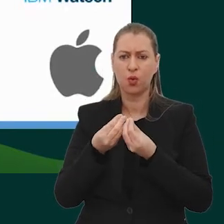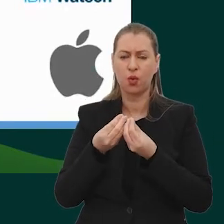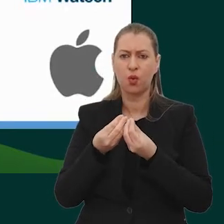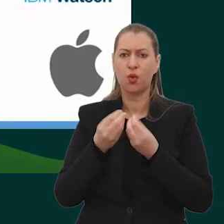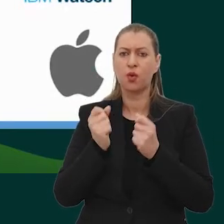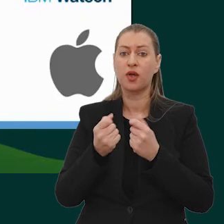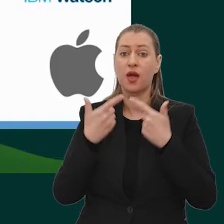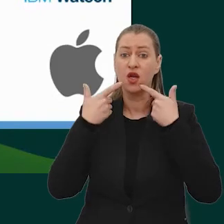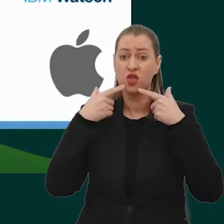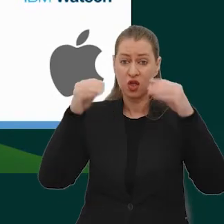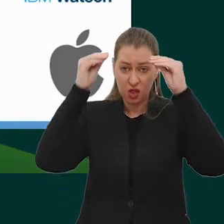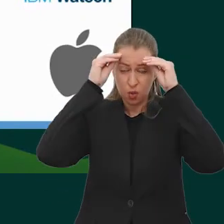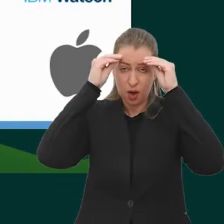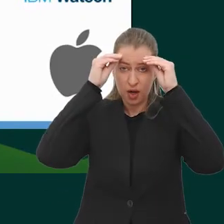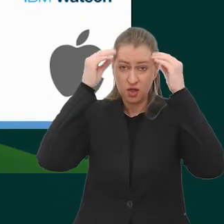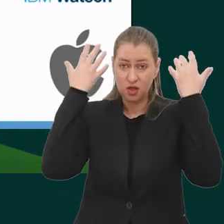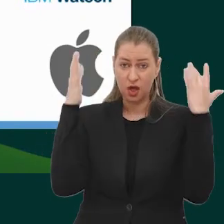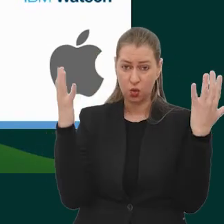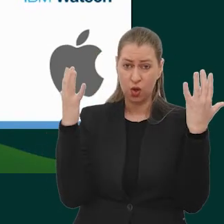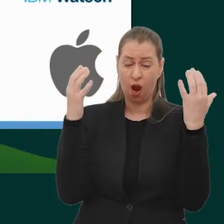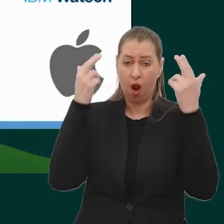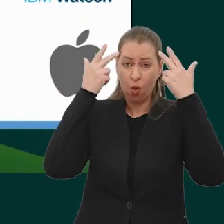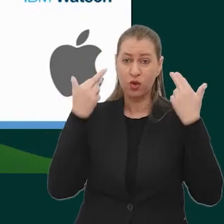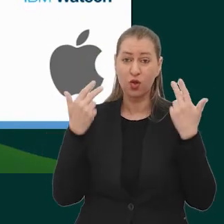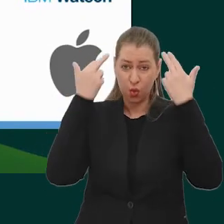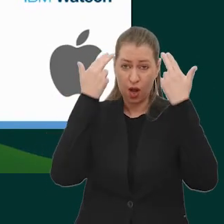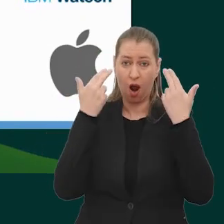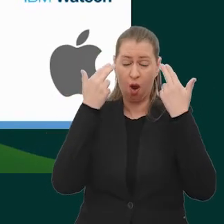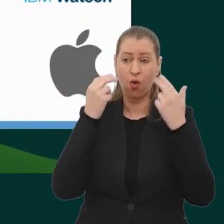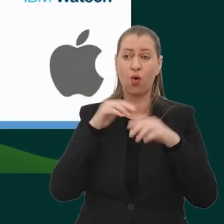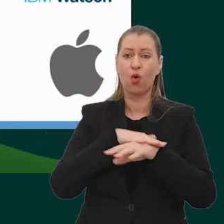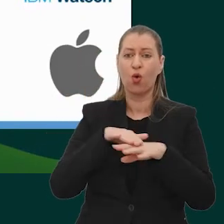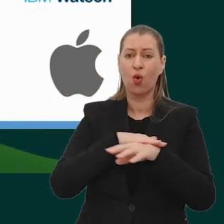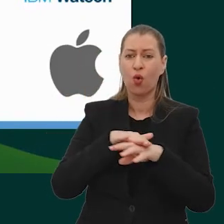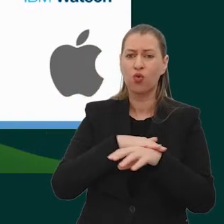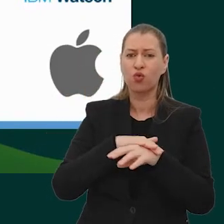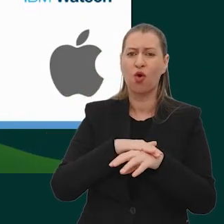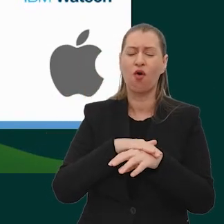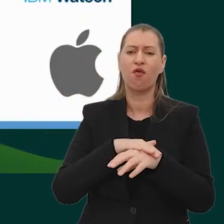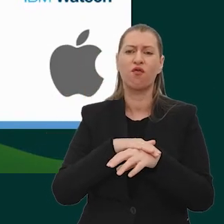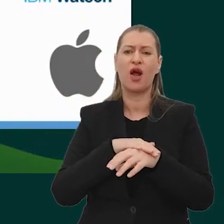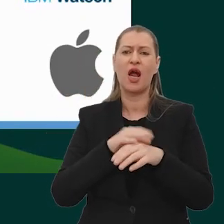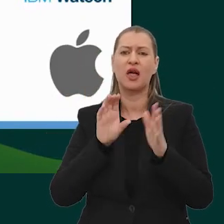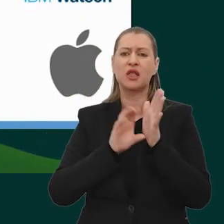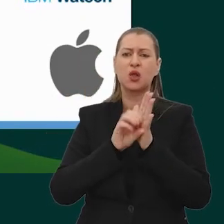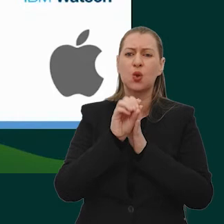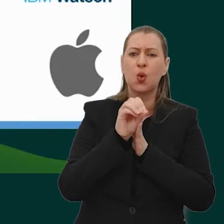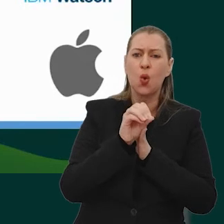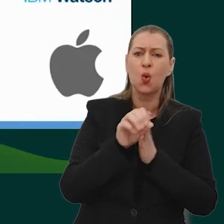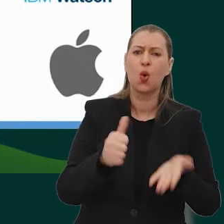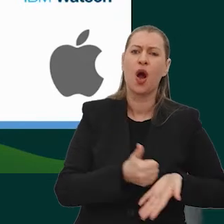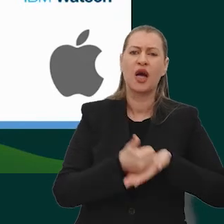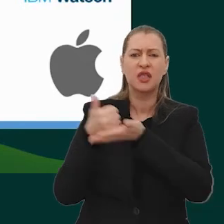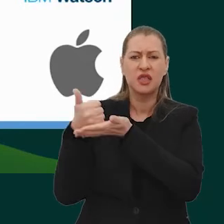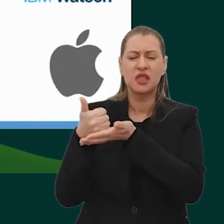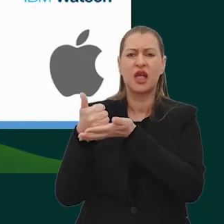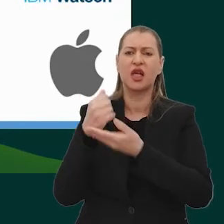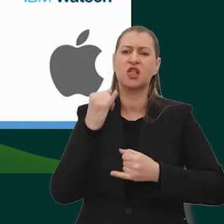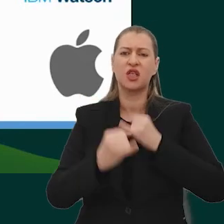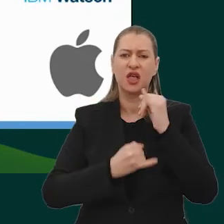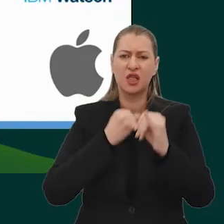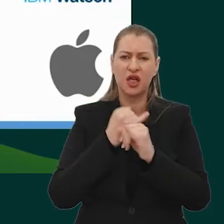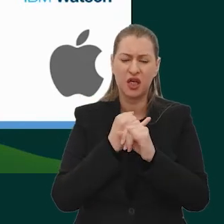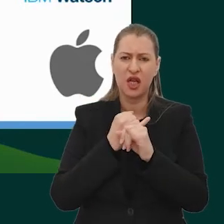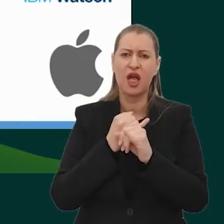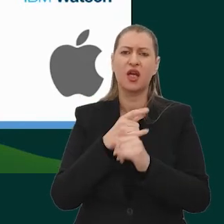linguagem natural. Tem geração de linguagem natural quando vocês conversam com Alexa, Google, aquele Assistant. IBM Watson, que é uma